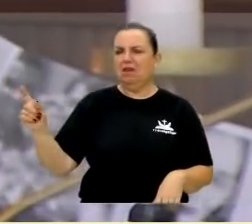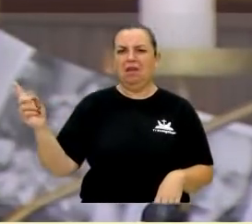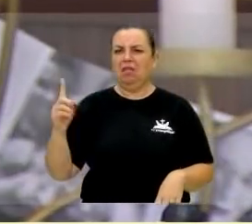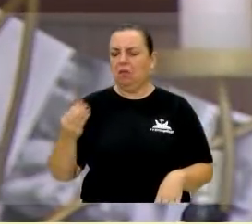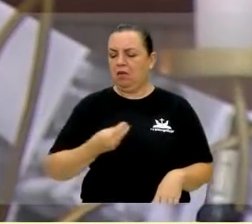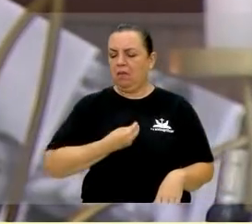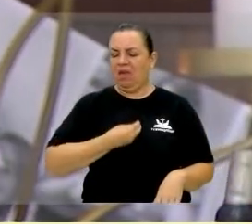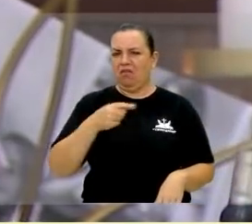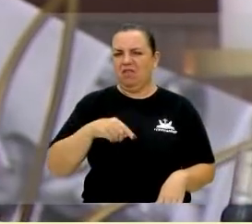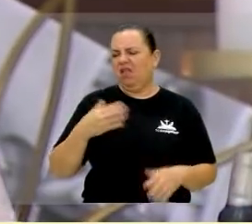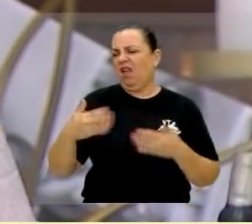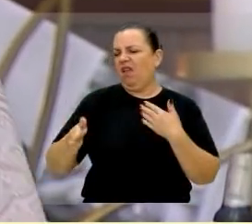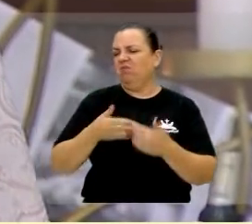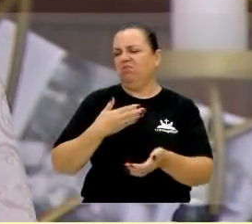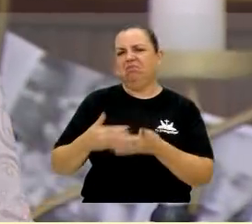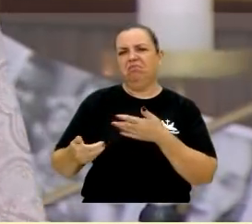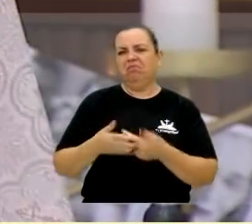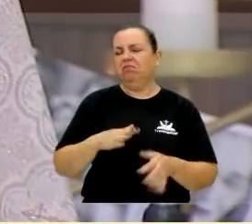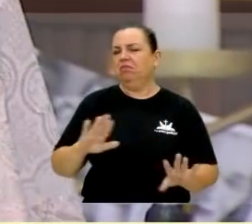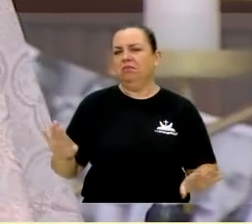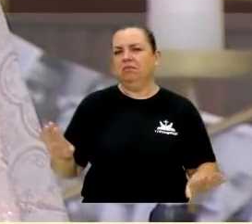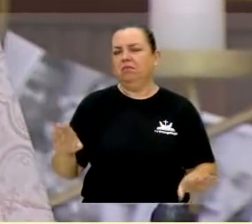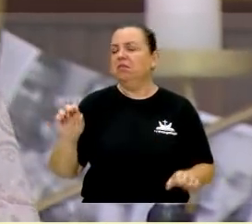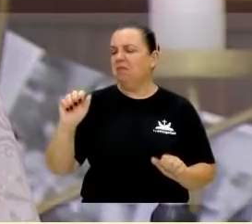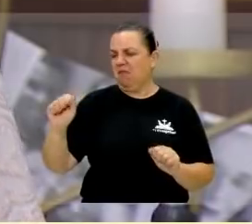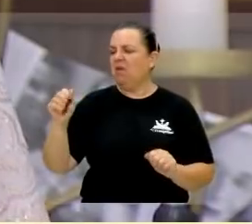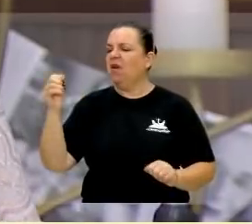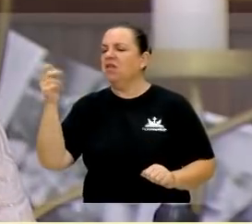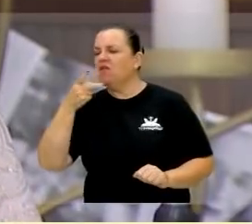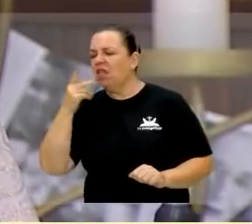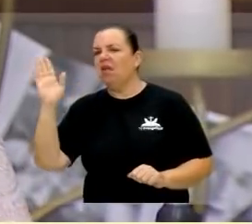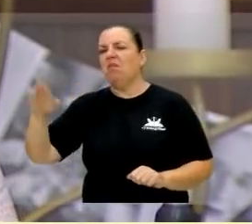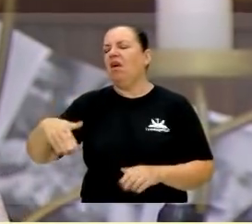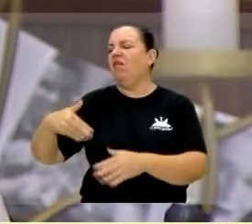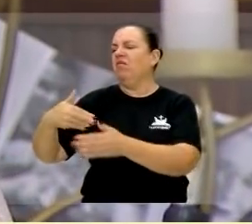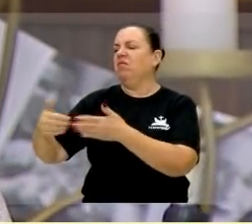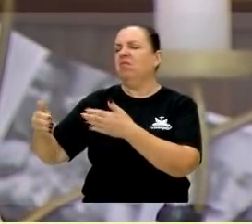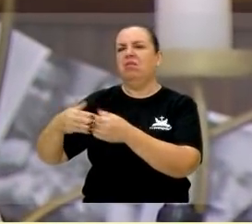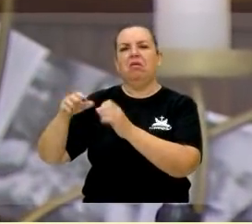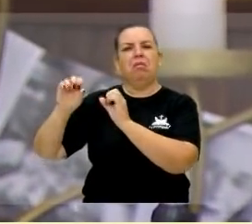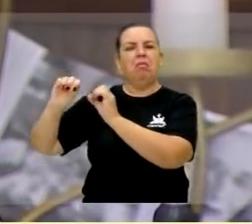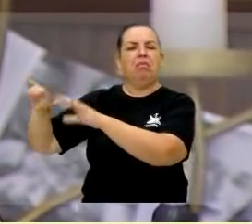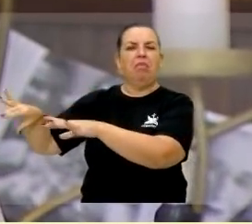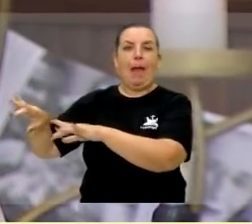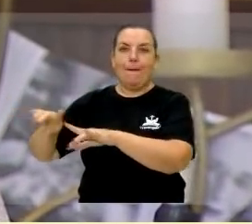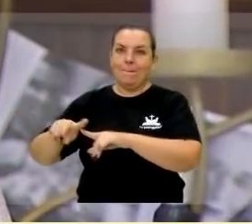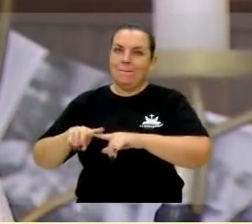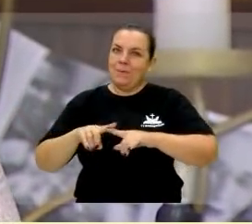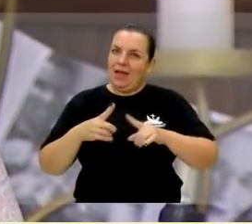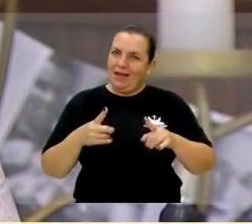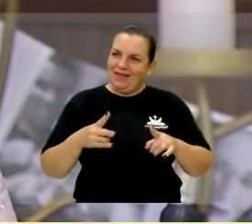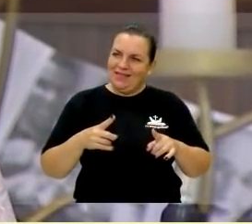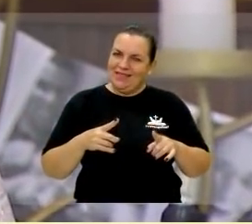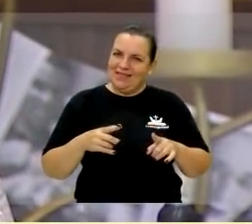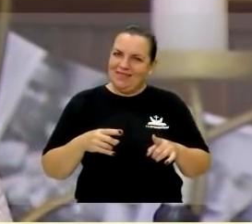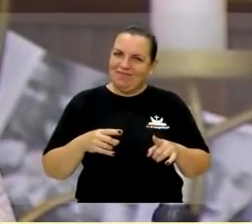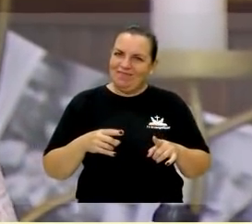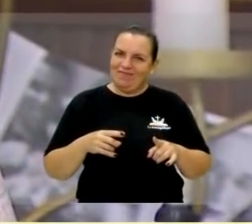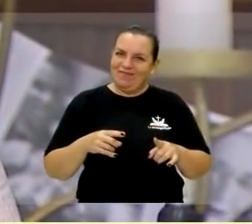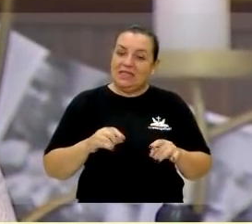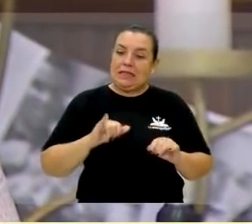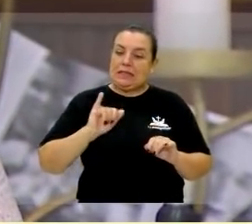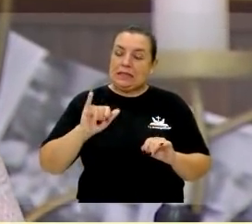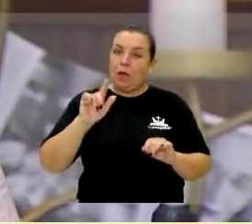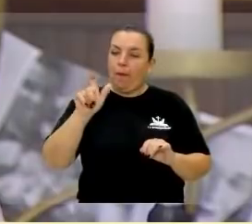vida. Falar mal, gente, falar mal, falar bem sempre vão. Quantas coisas